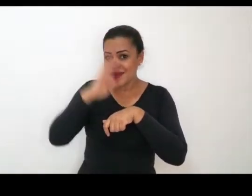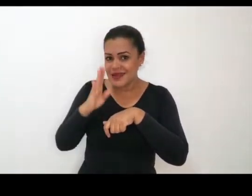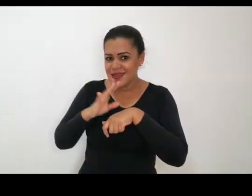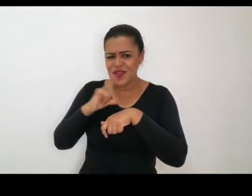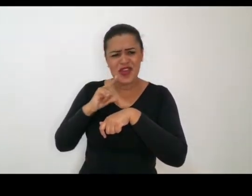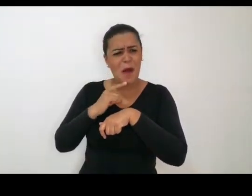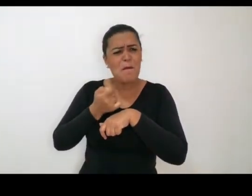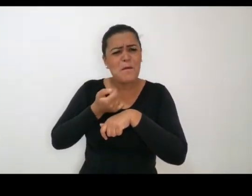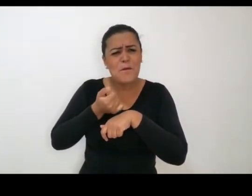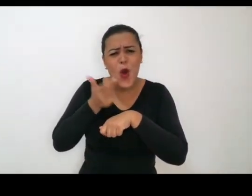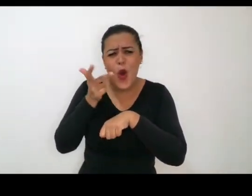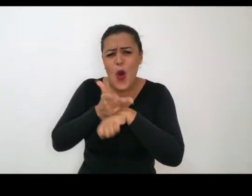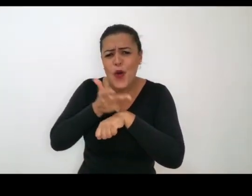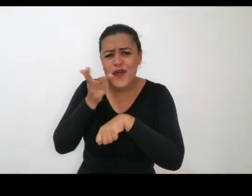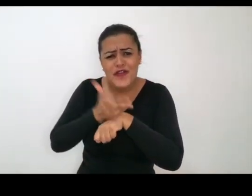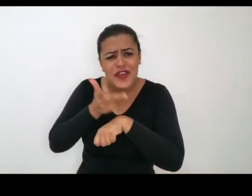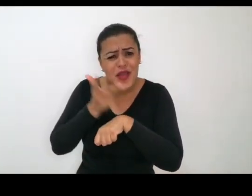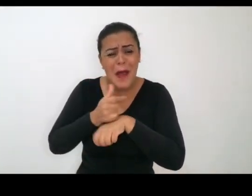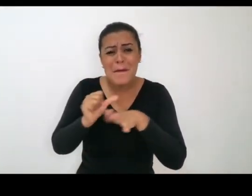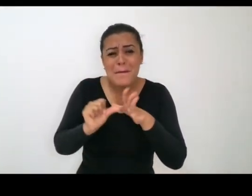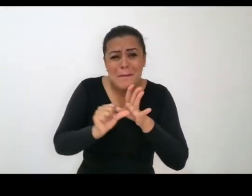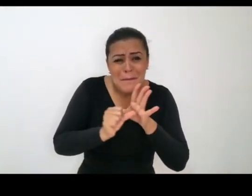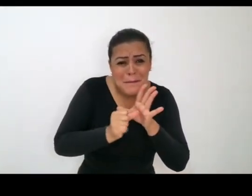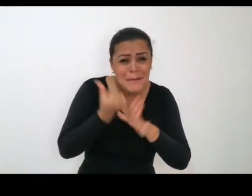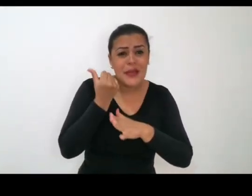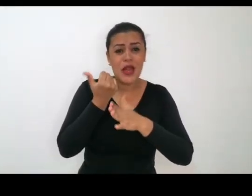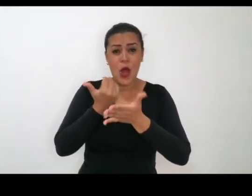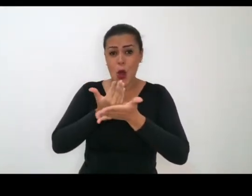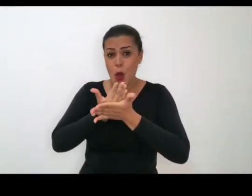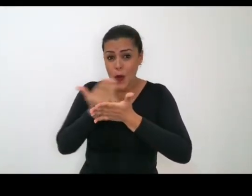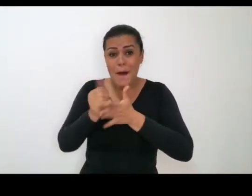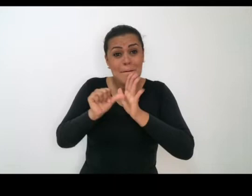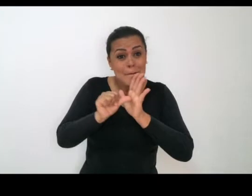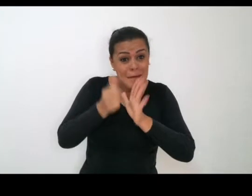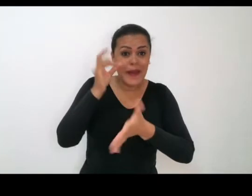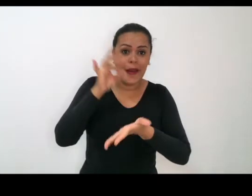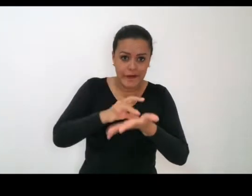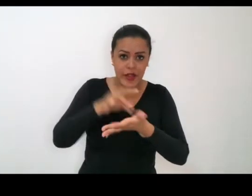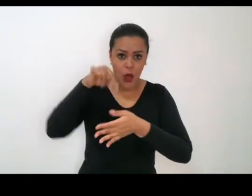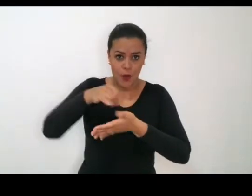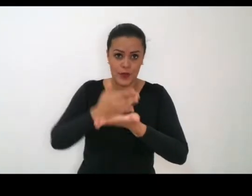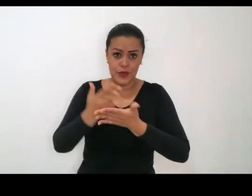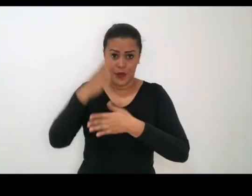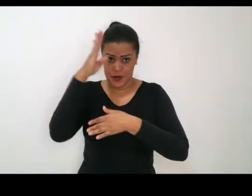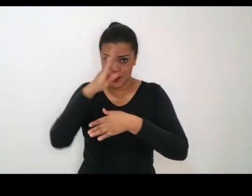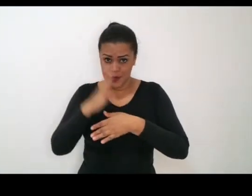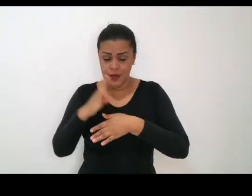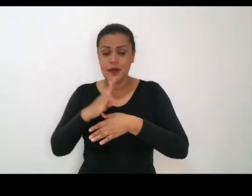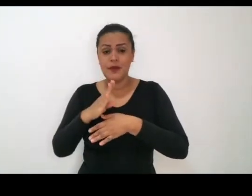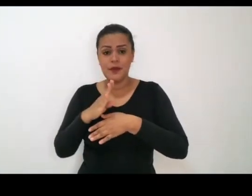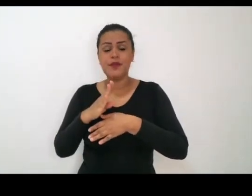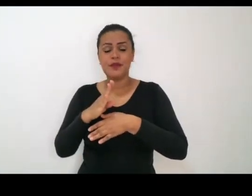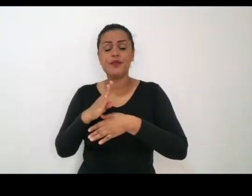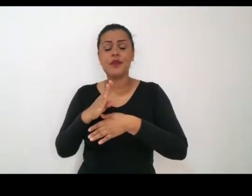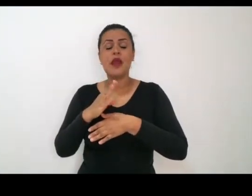começaram a surgir, quer dizer, a primeira obra, né, que é a M3 da Ana Lívia Cordeiro,